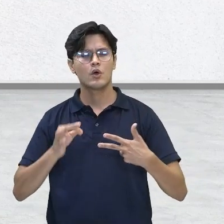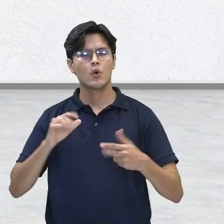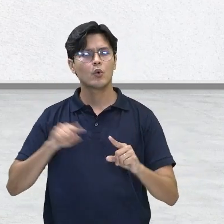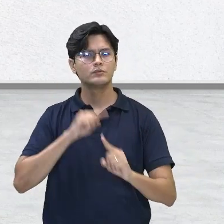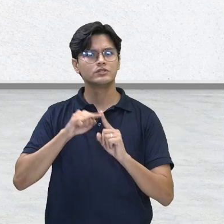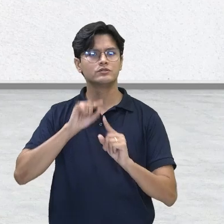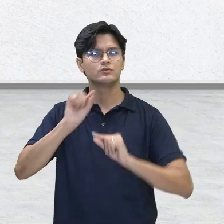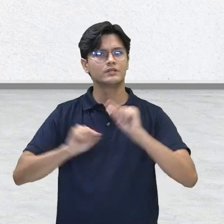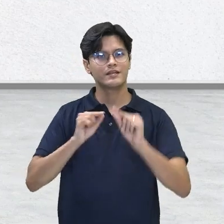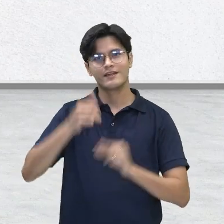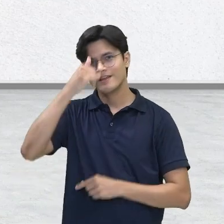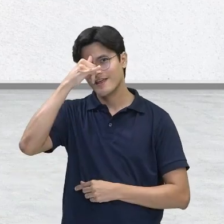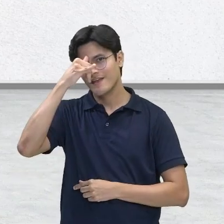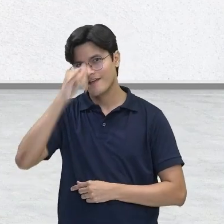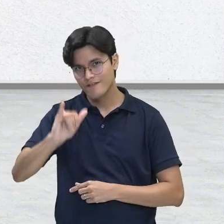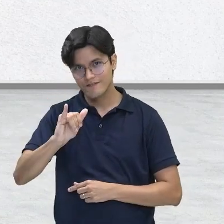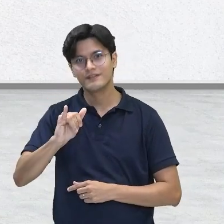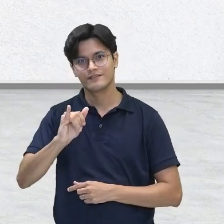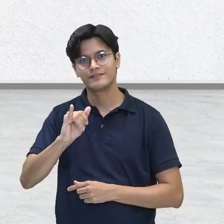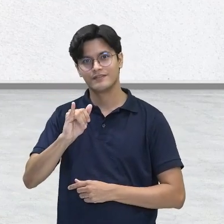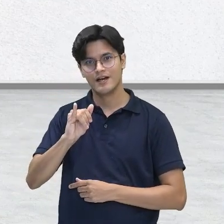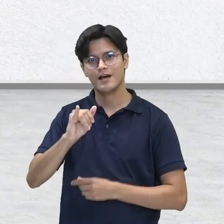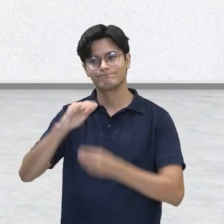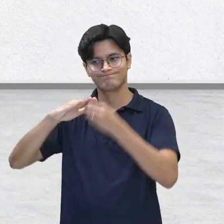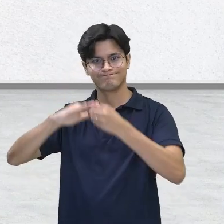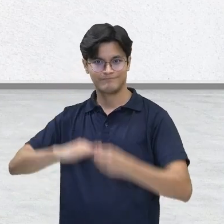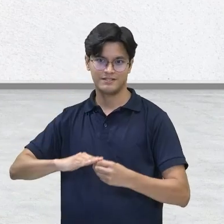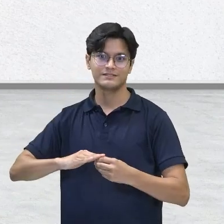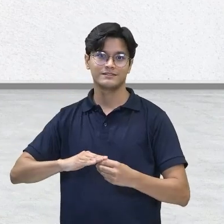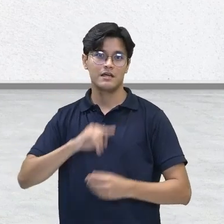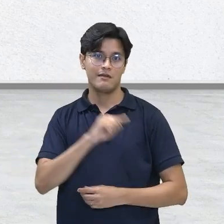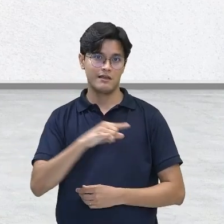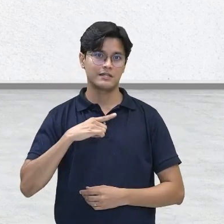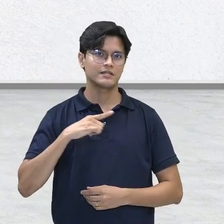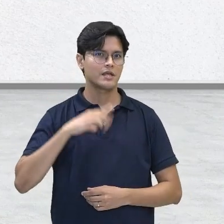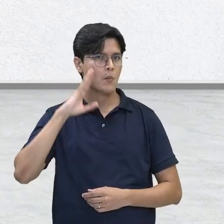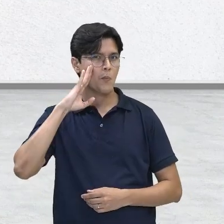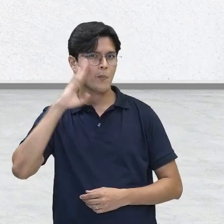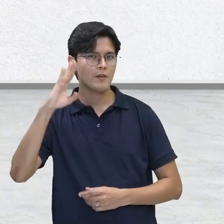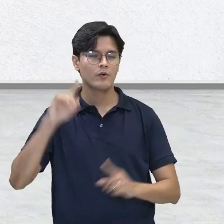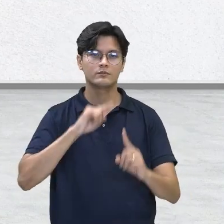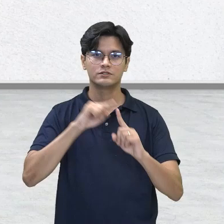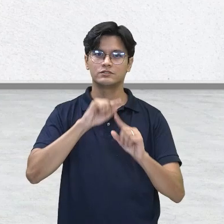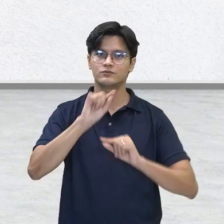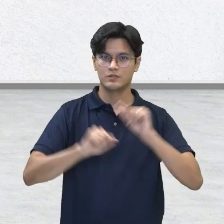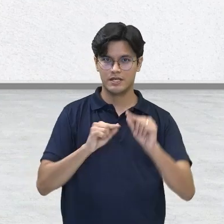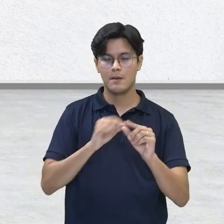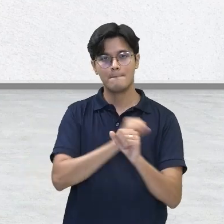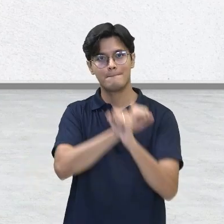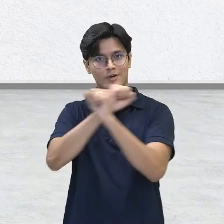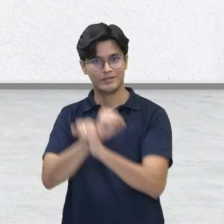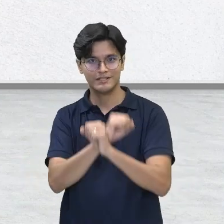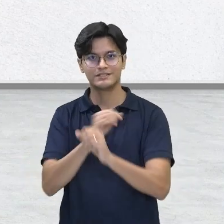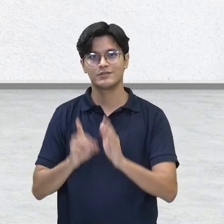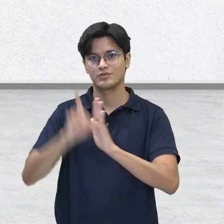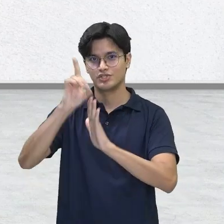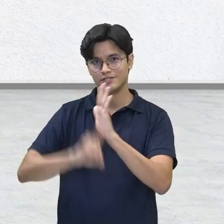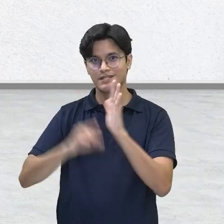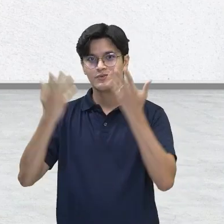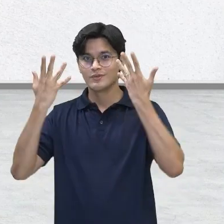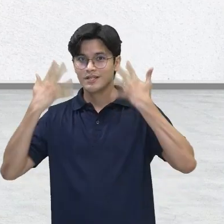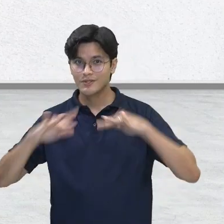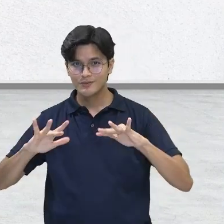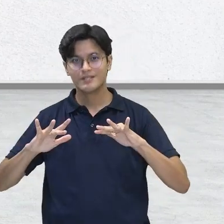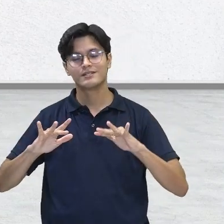abusos. Sua principal função é proteger os direitos naturais. Lembram dos direitos naturais? Direito